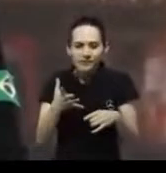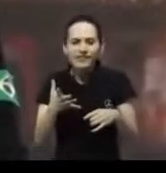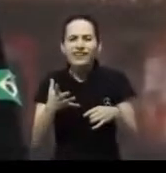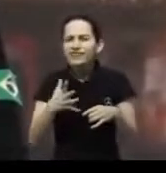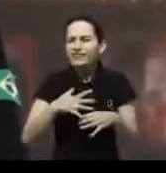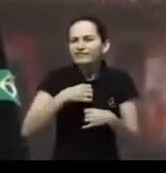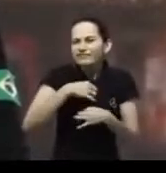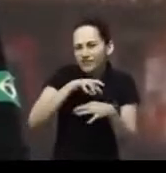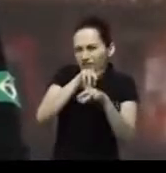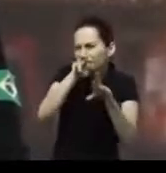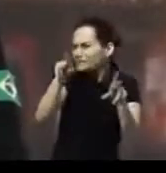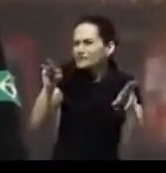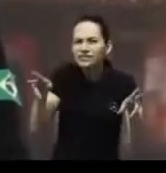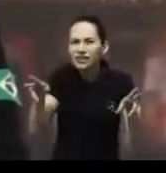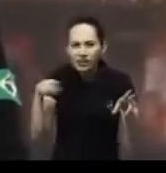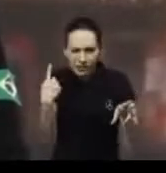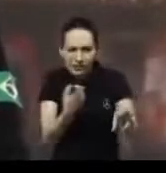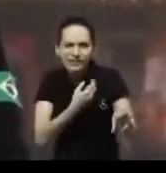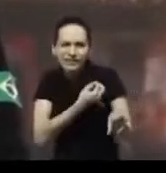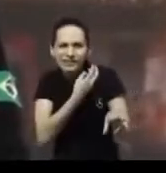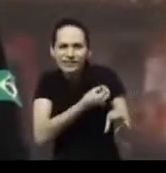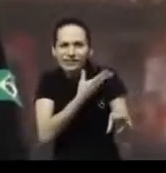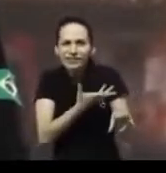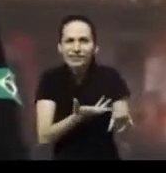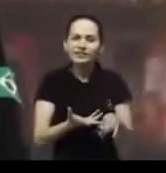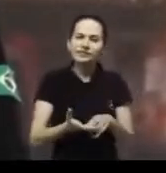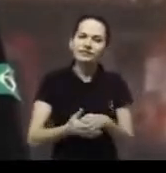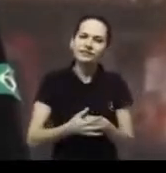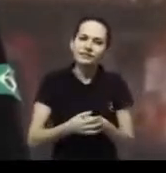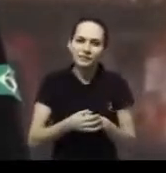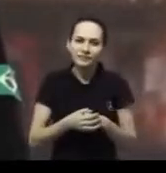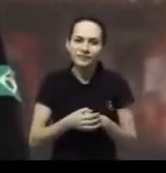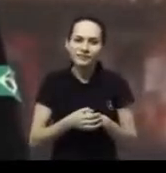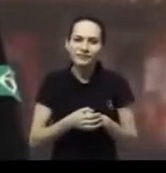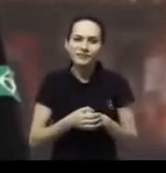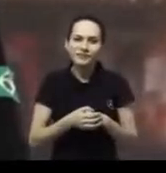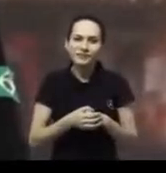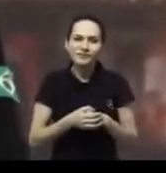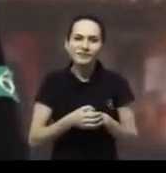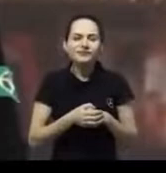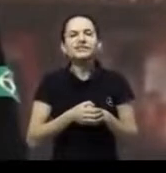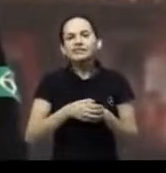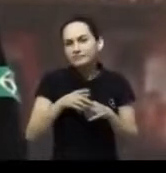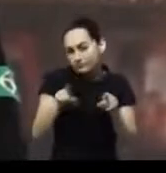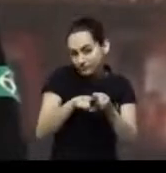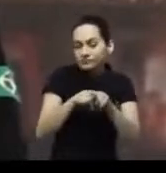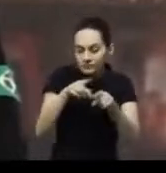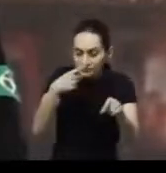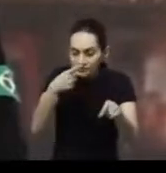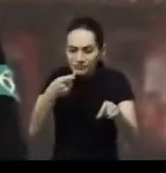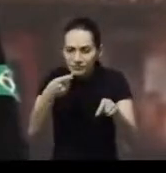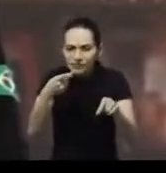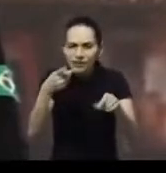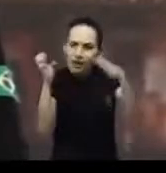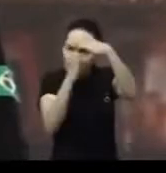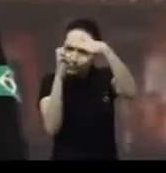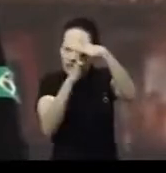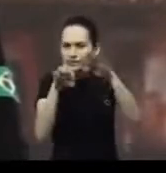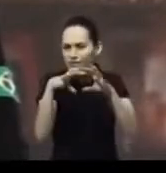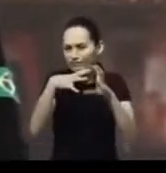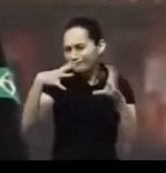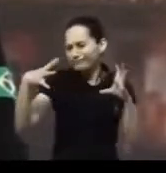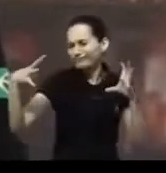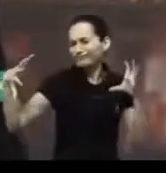bastante diferencial né ela trouxe na minha vida isso encontrar é uma empresa muito grande